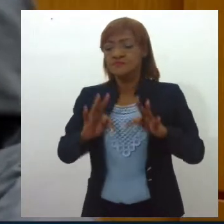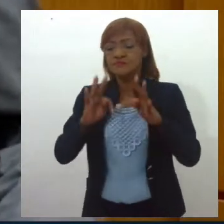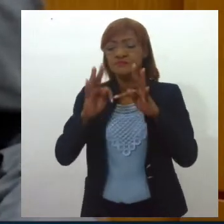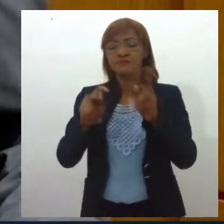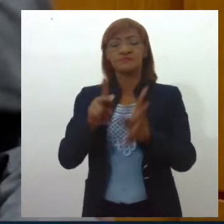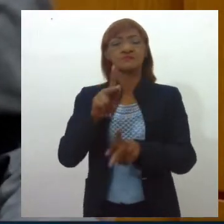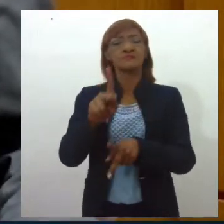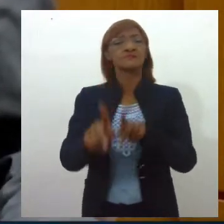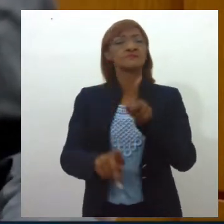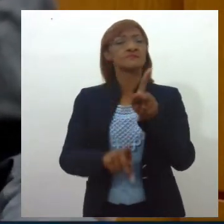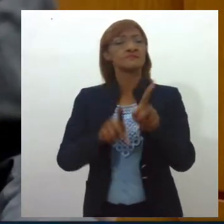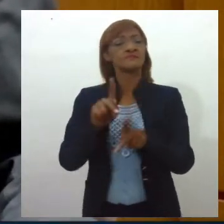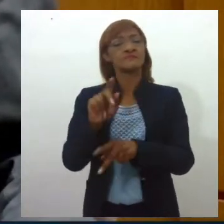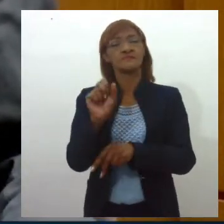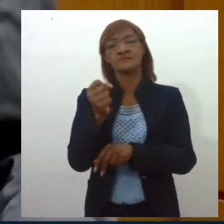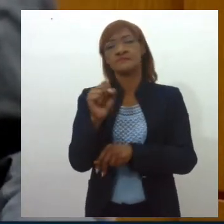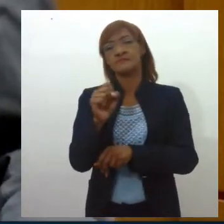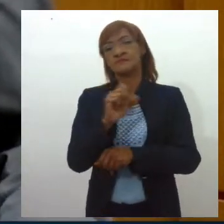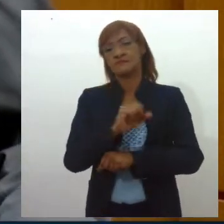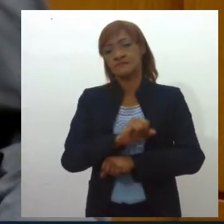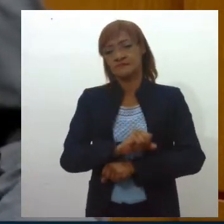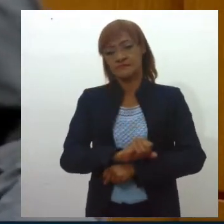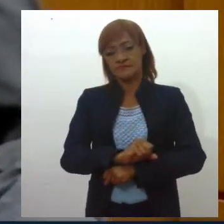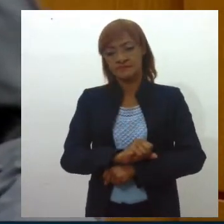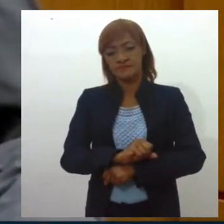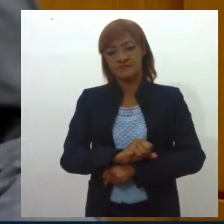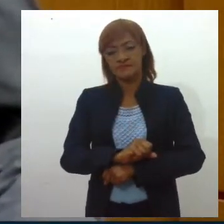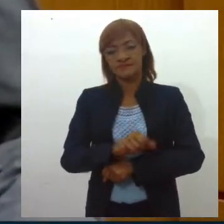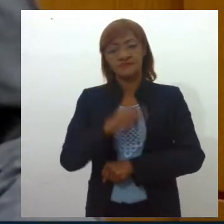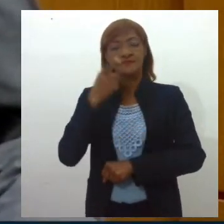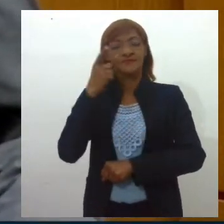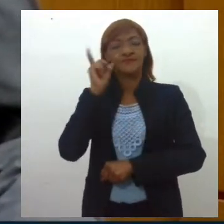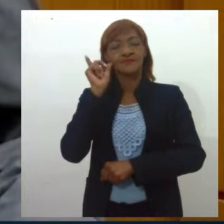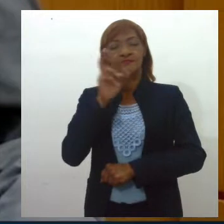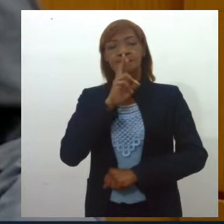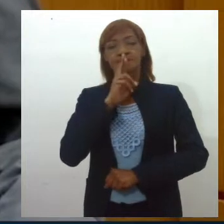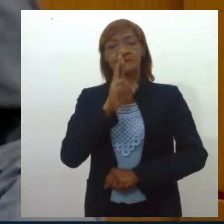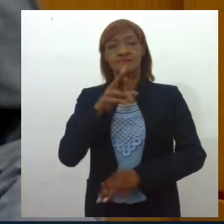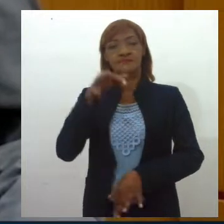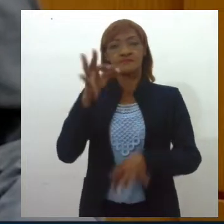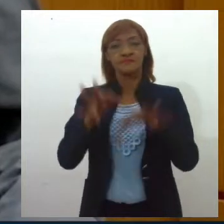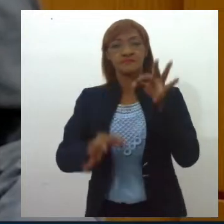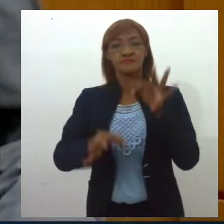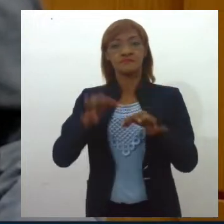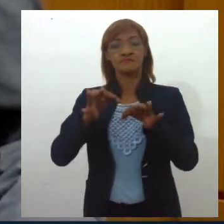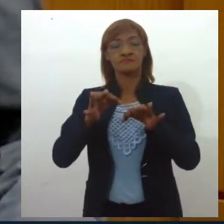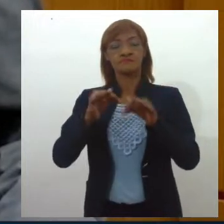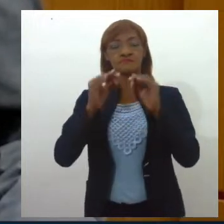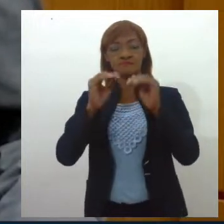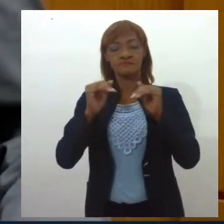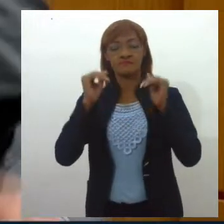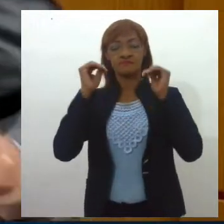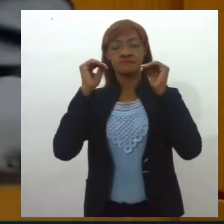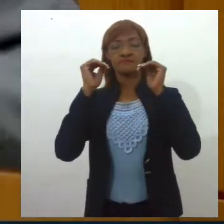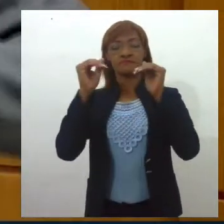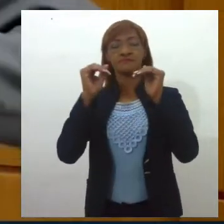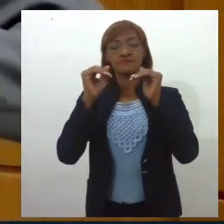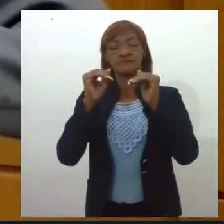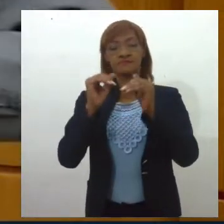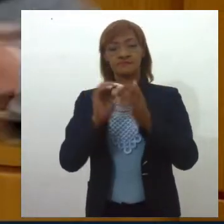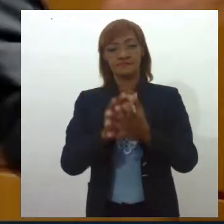sergipano pelo resultado de ontem no Tribunal Regional Eleitoral,